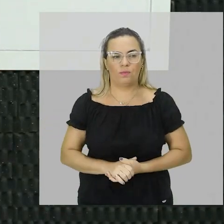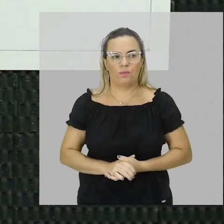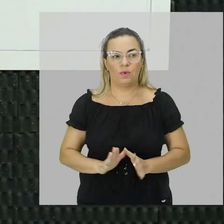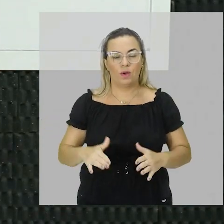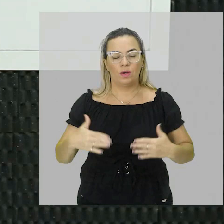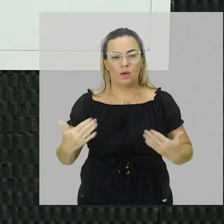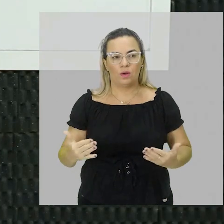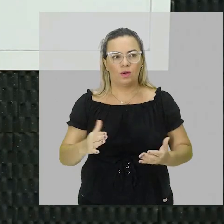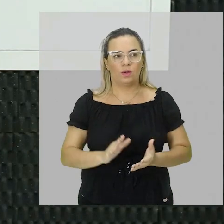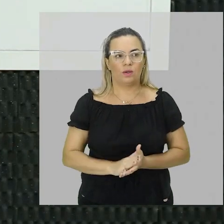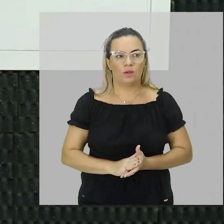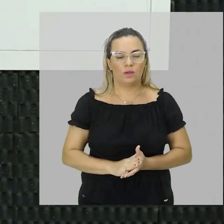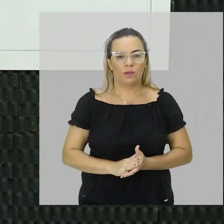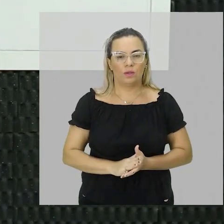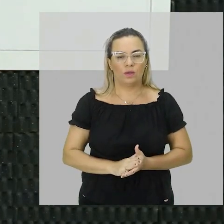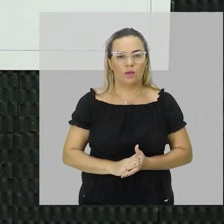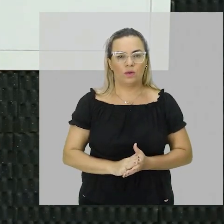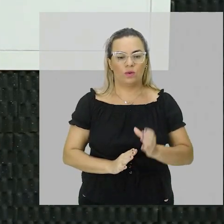é igual